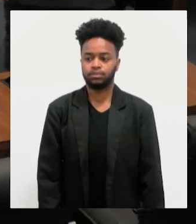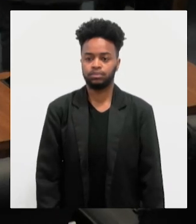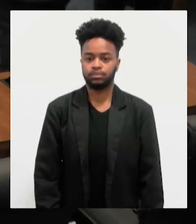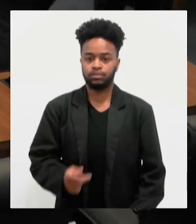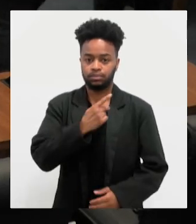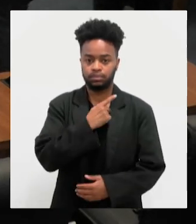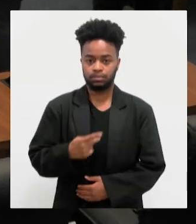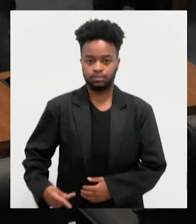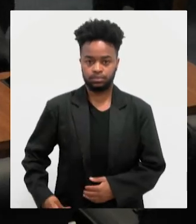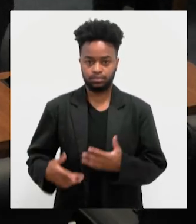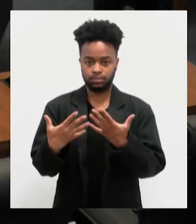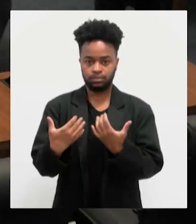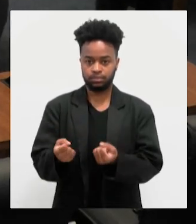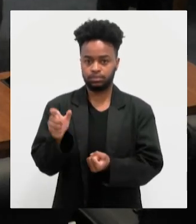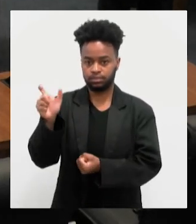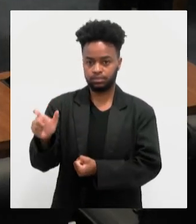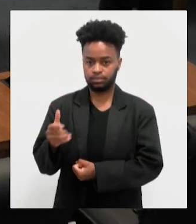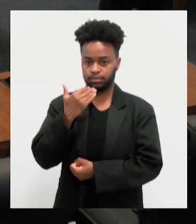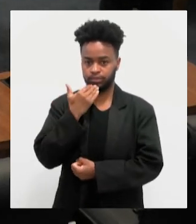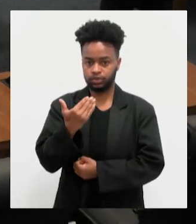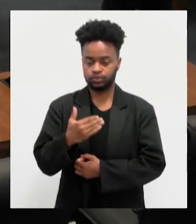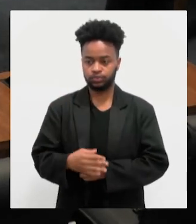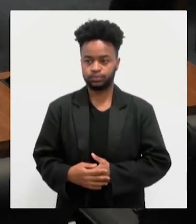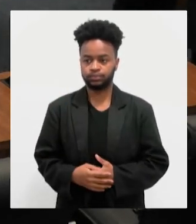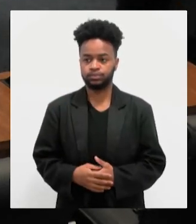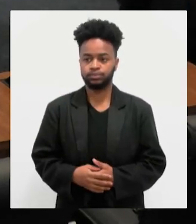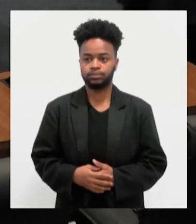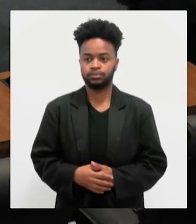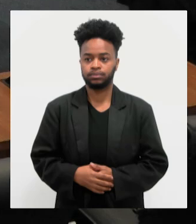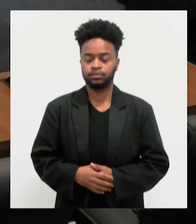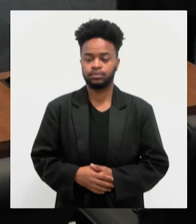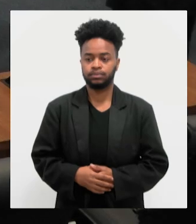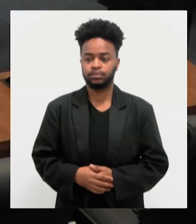A presidência defere o pedido de Vossa Presidência.